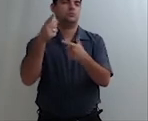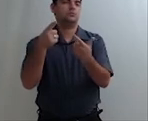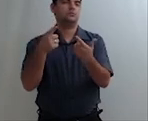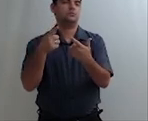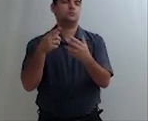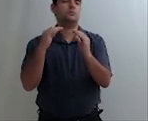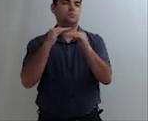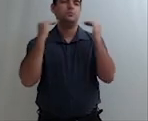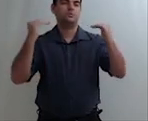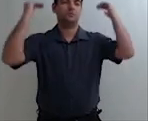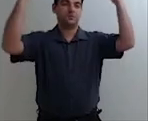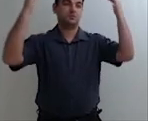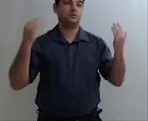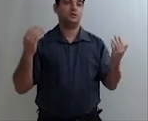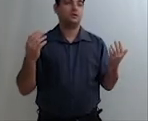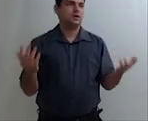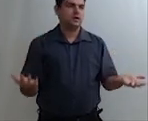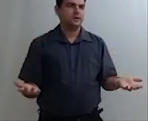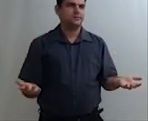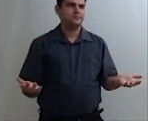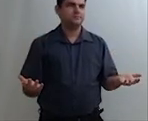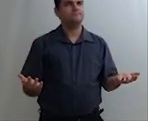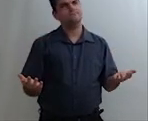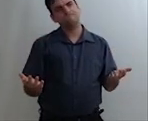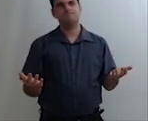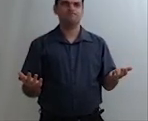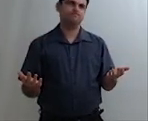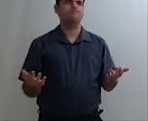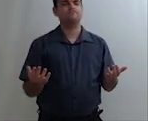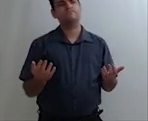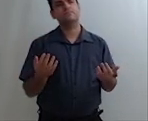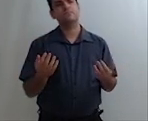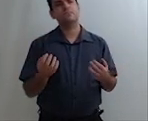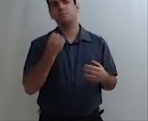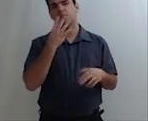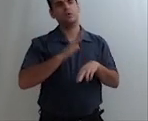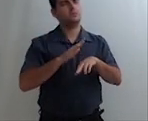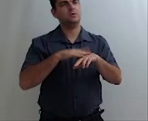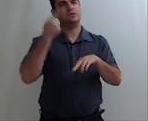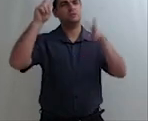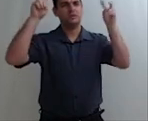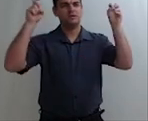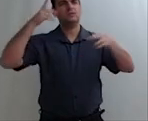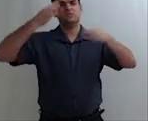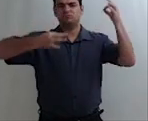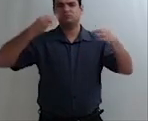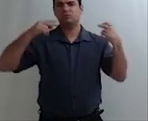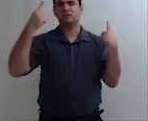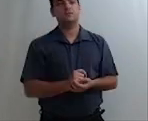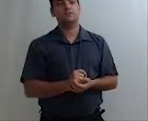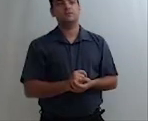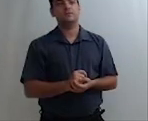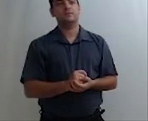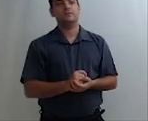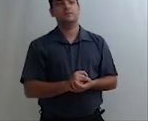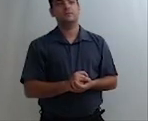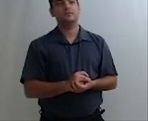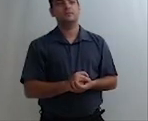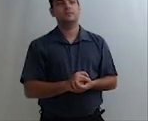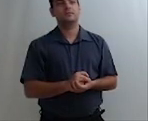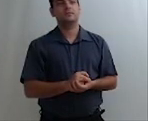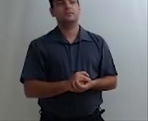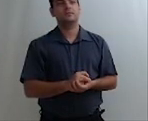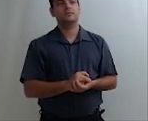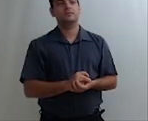Federal quees poderiam já quem sabe enfrentar essa estão n Então